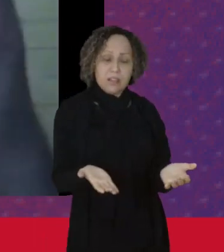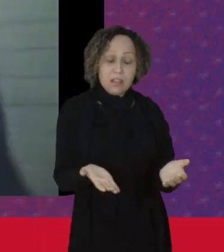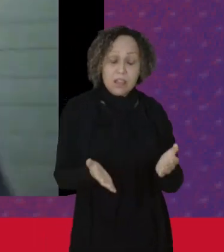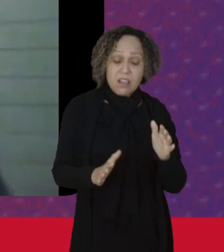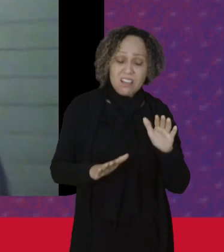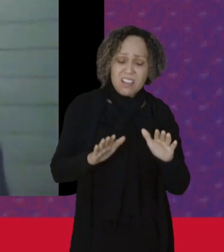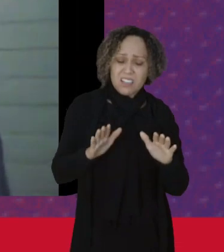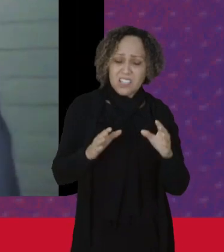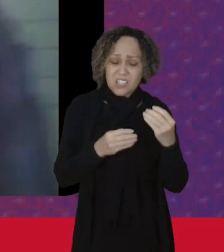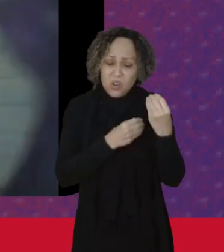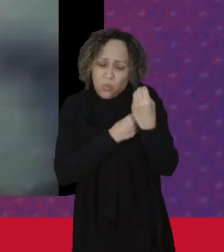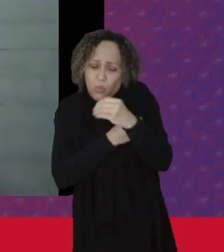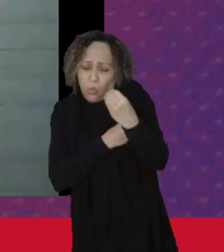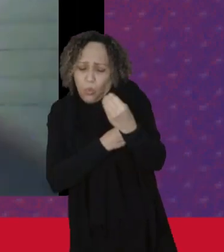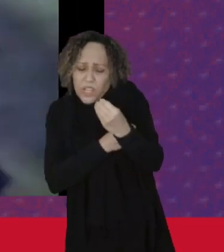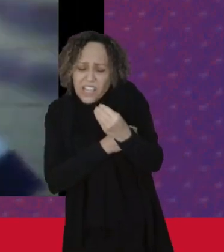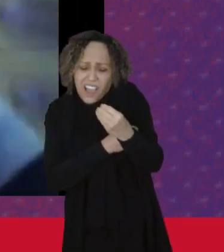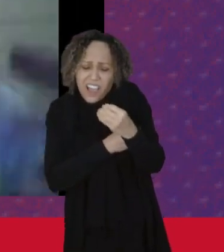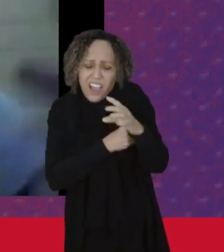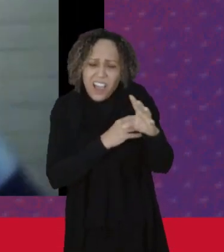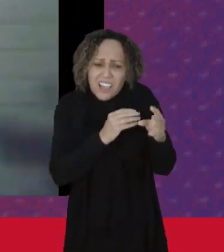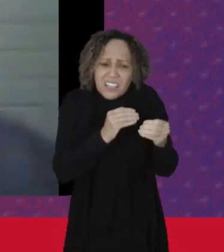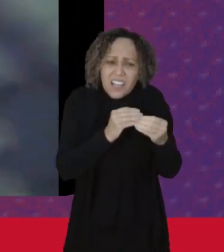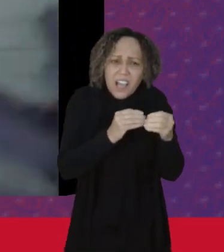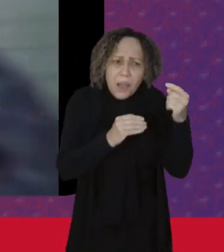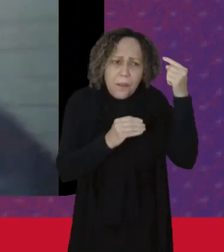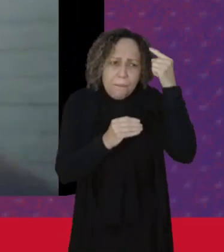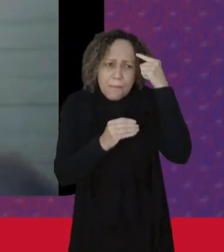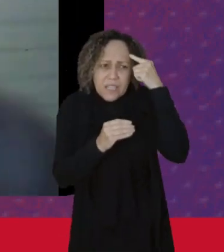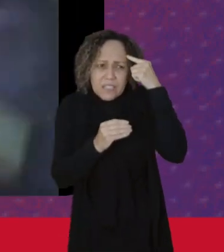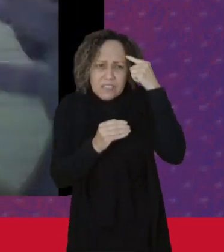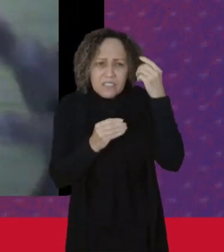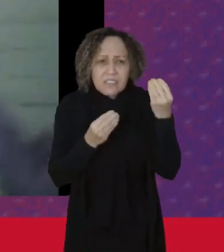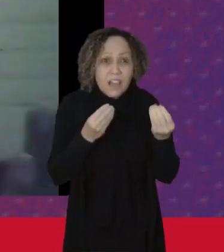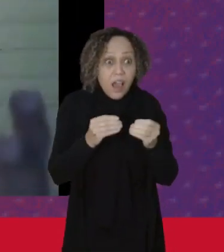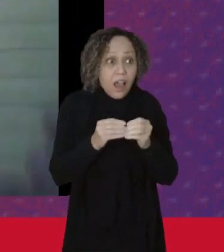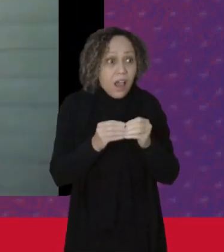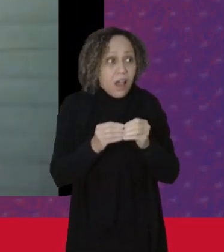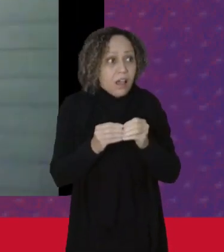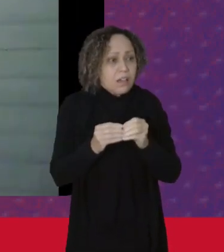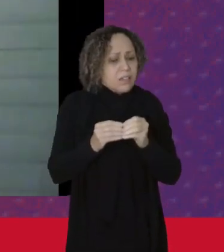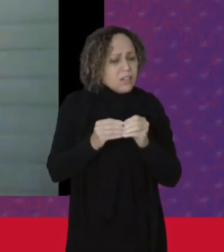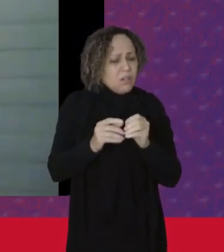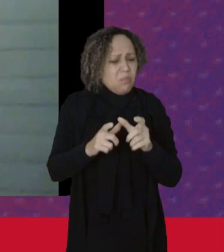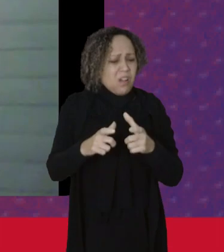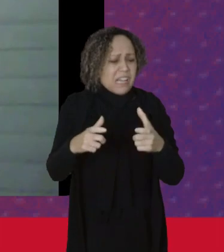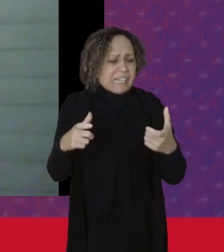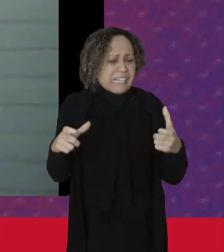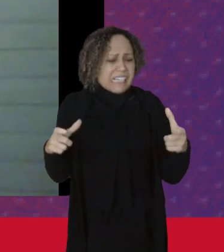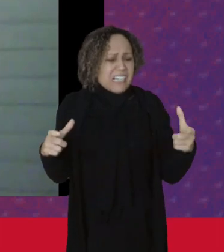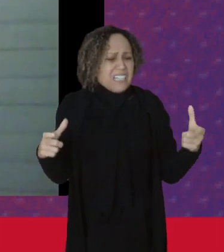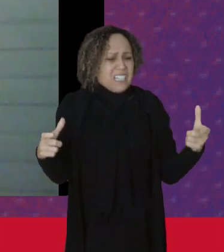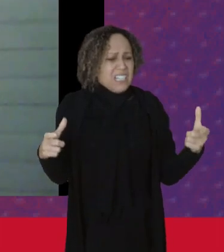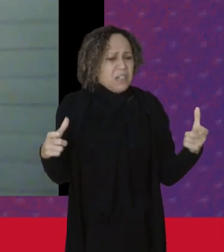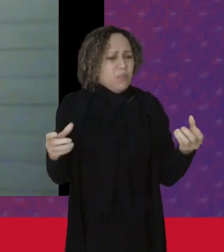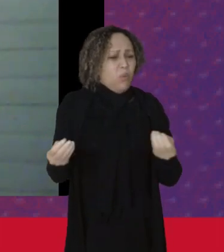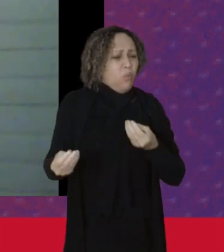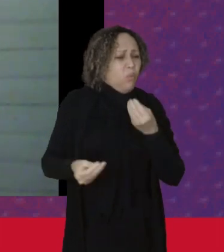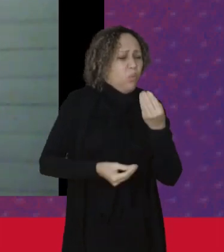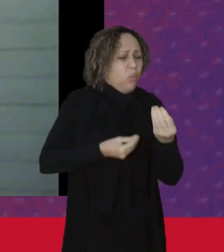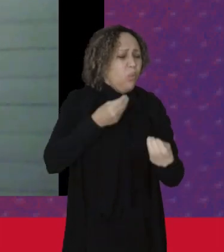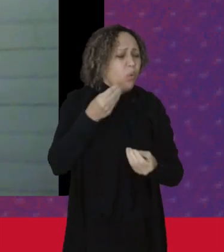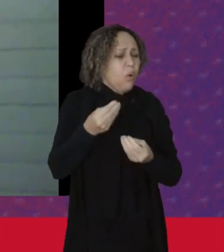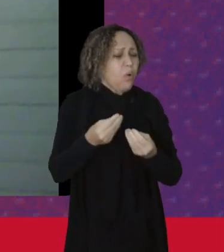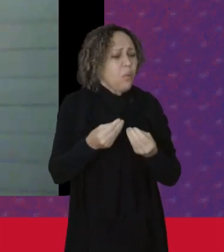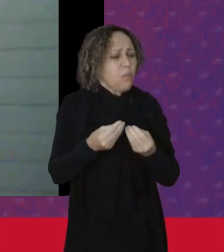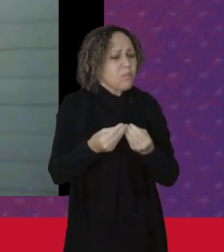cuidar, agregar e pensar, né, de forma ampla como melhorar a saúde mental das